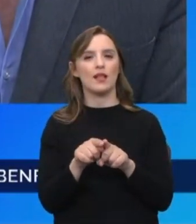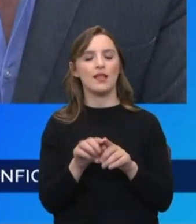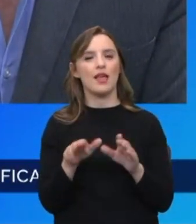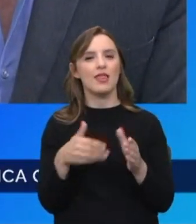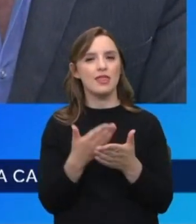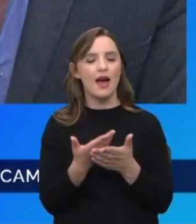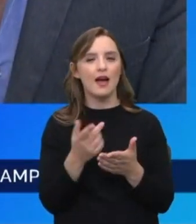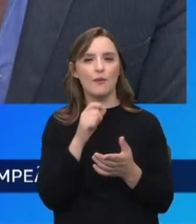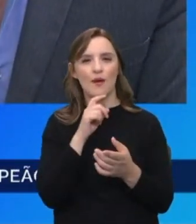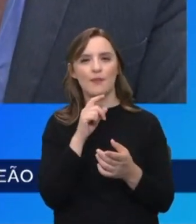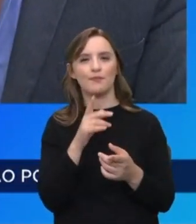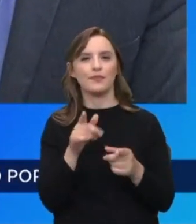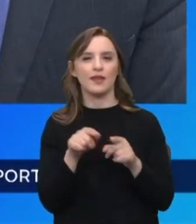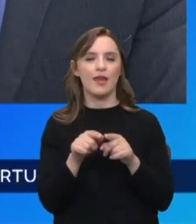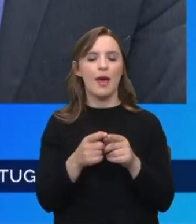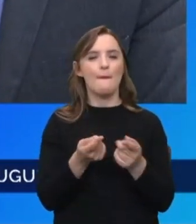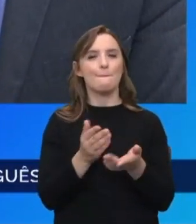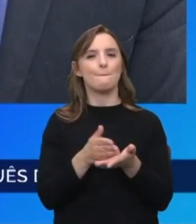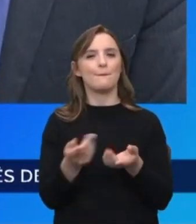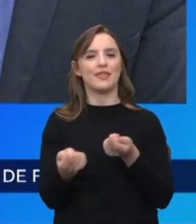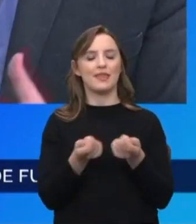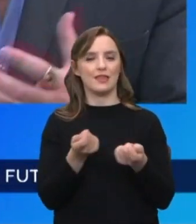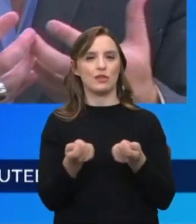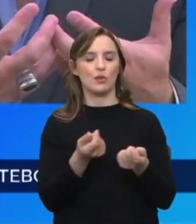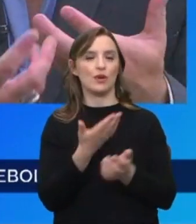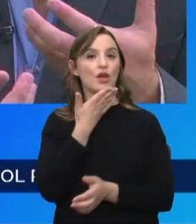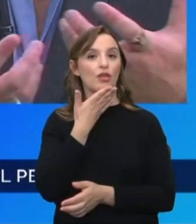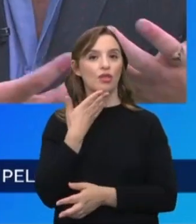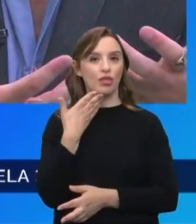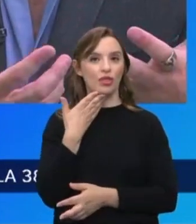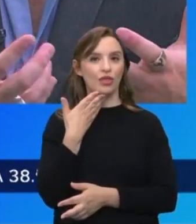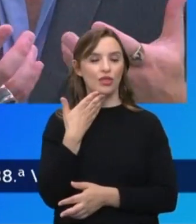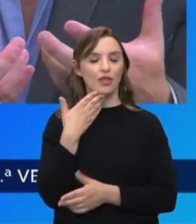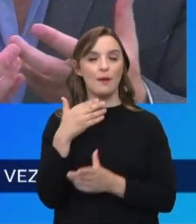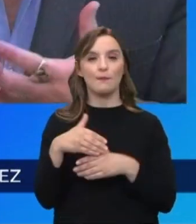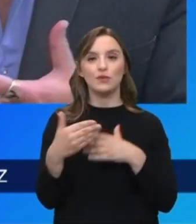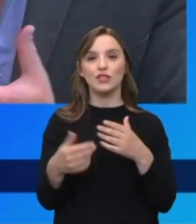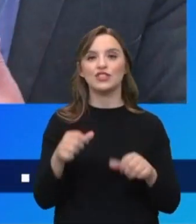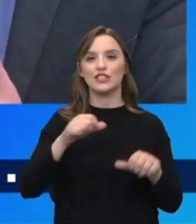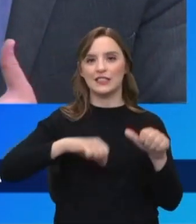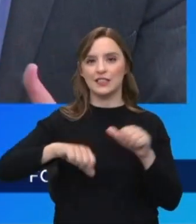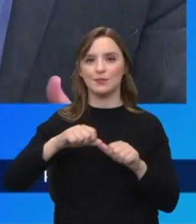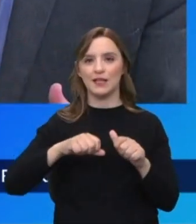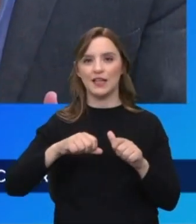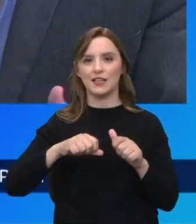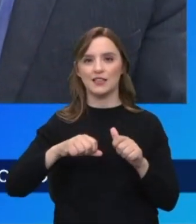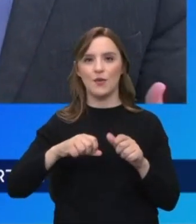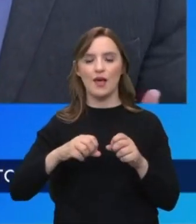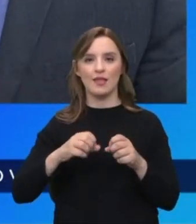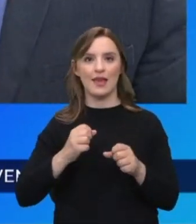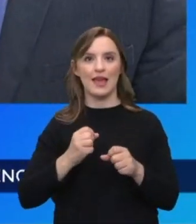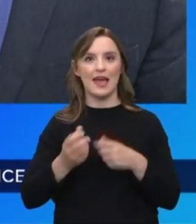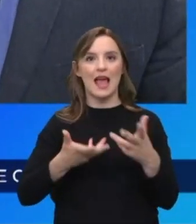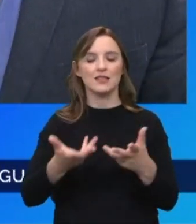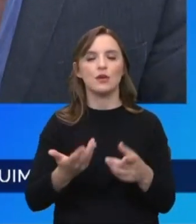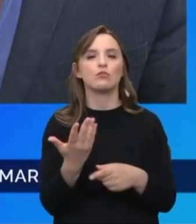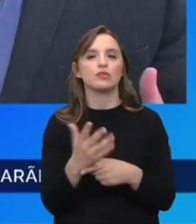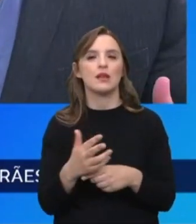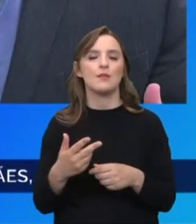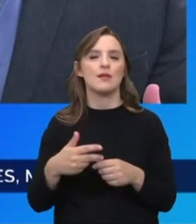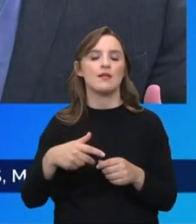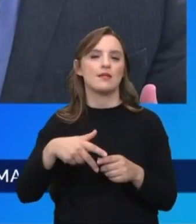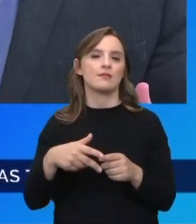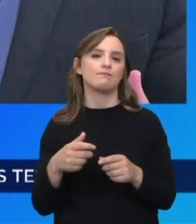O catalisador é um mediador, é um facilitador de processos químicos, de reações químicas. Olha, por exemplo, uma chave de fendas dá-nos jeito para